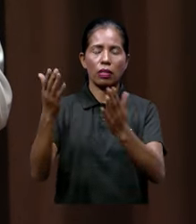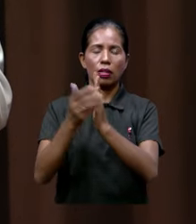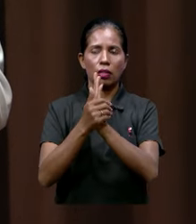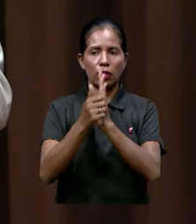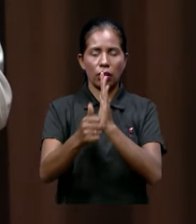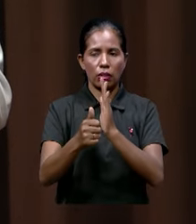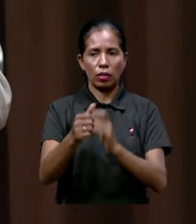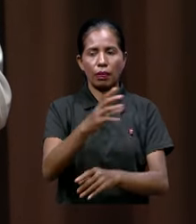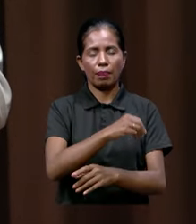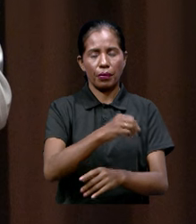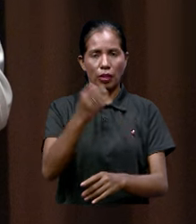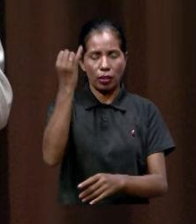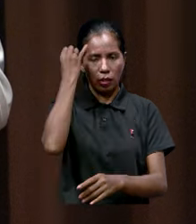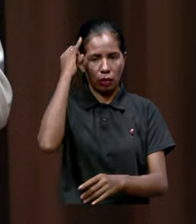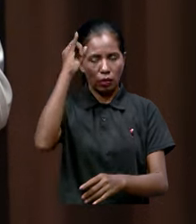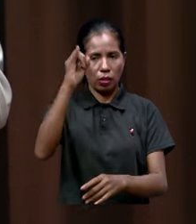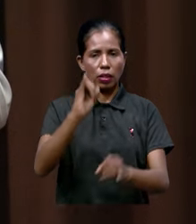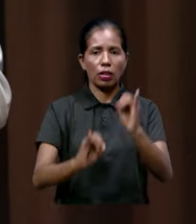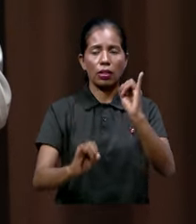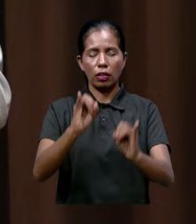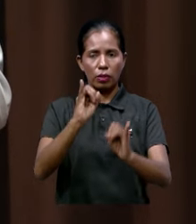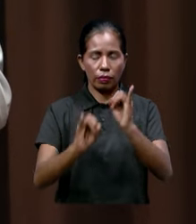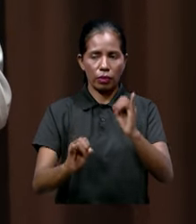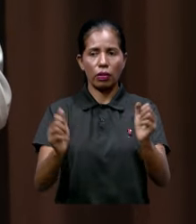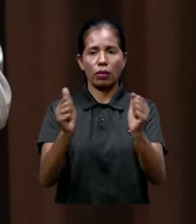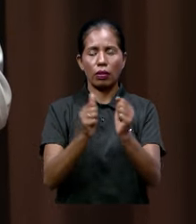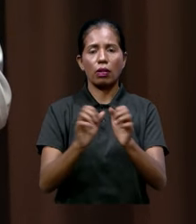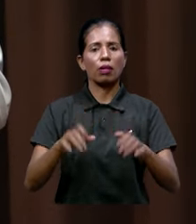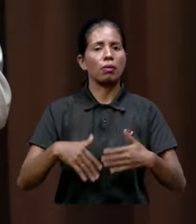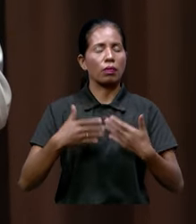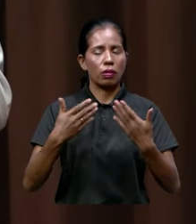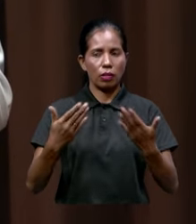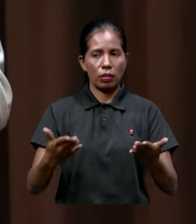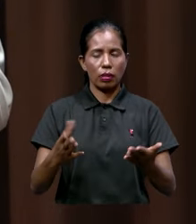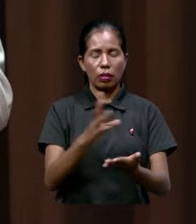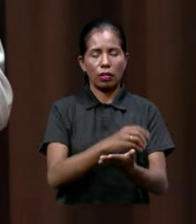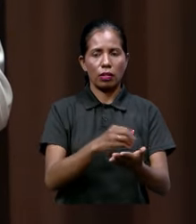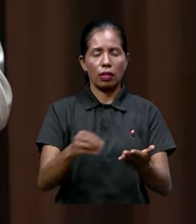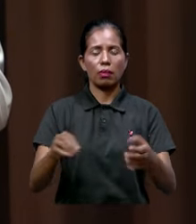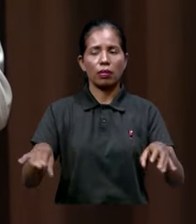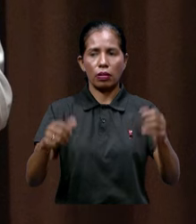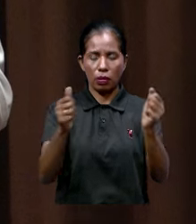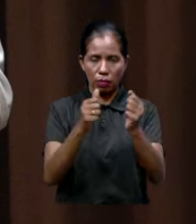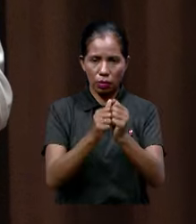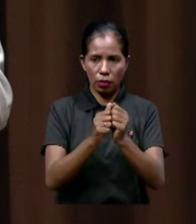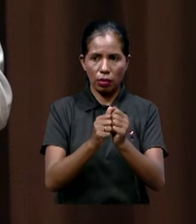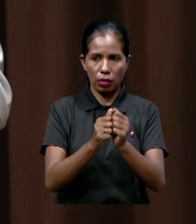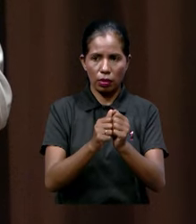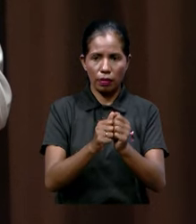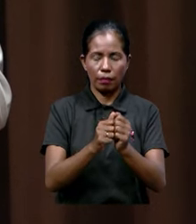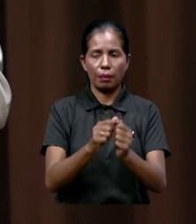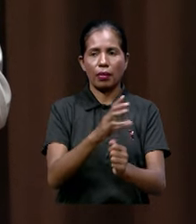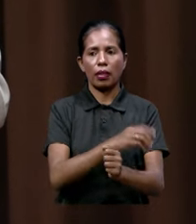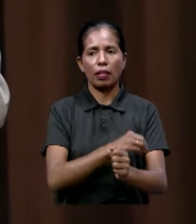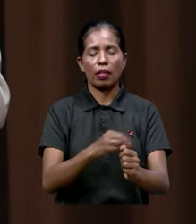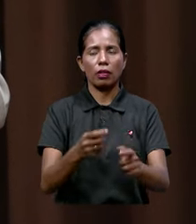intelectual individual como o ensama put common platform para case management. Ou